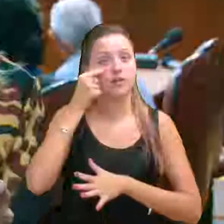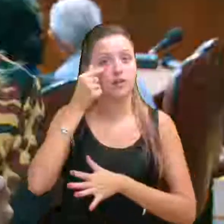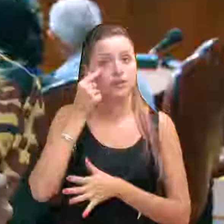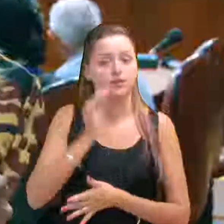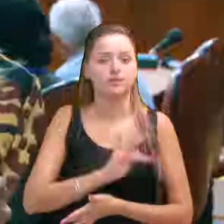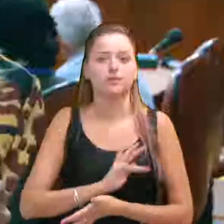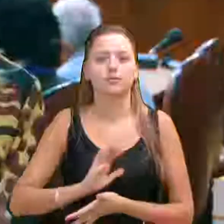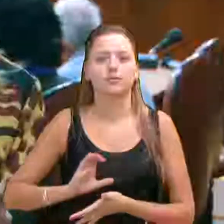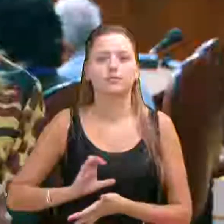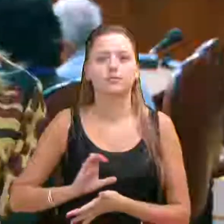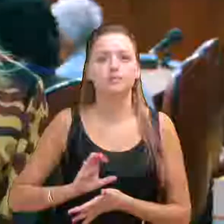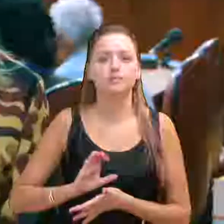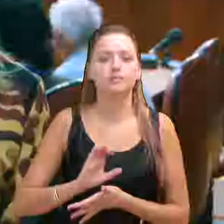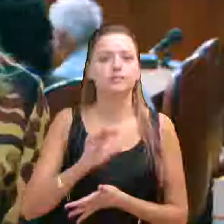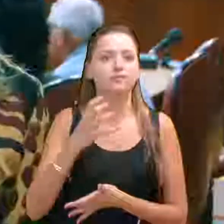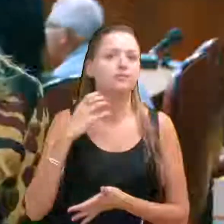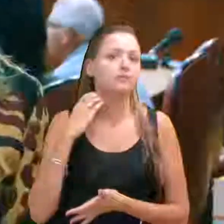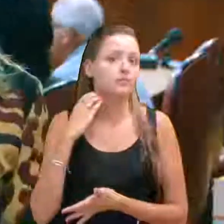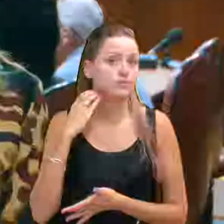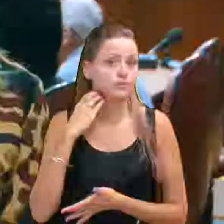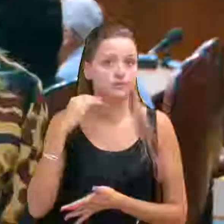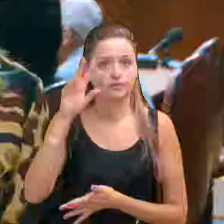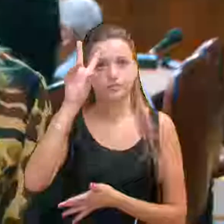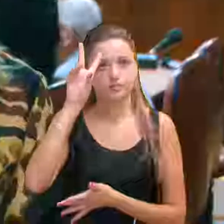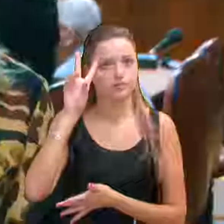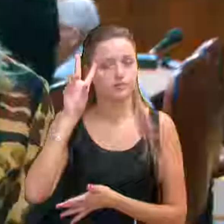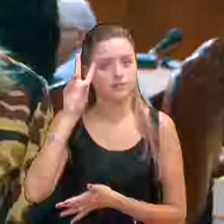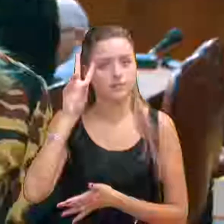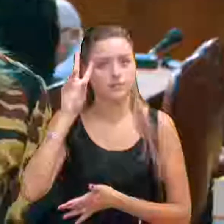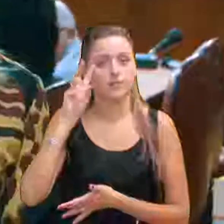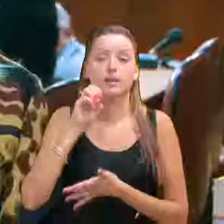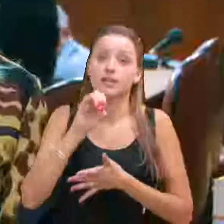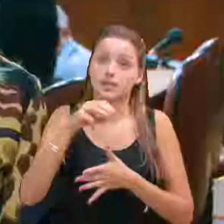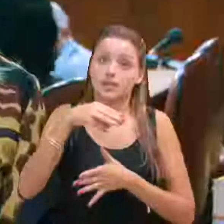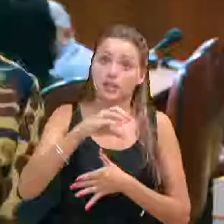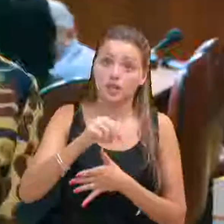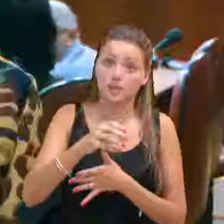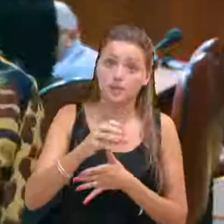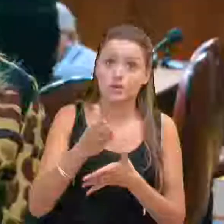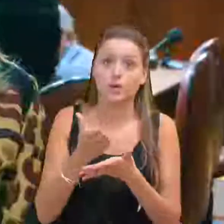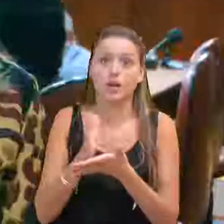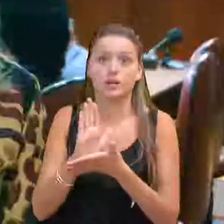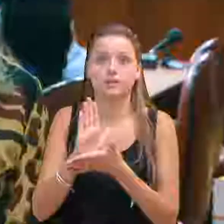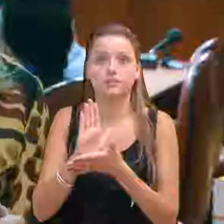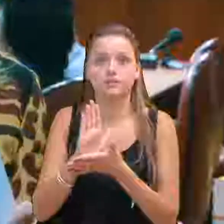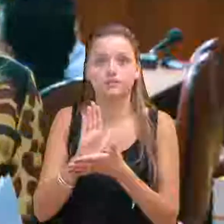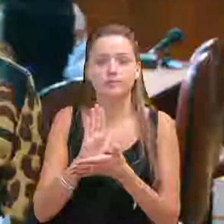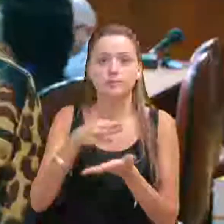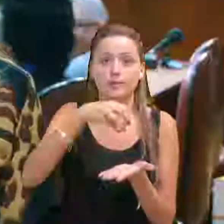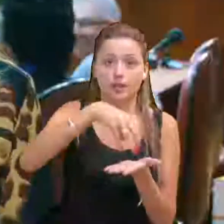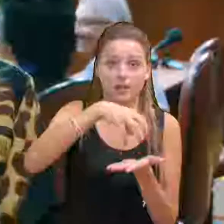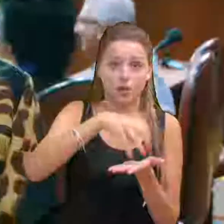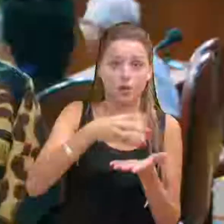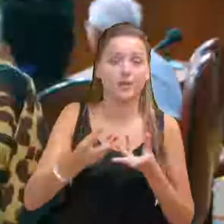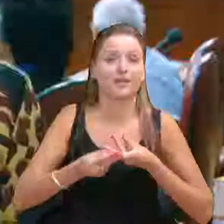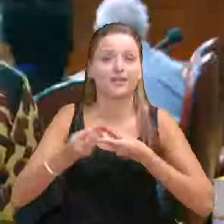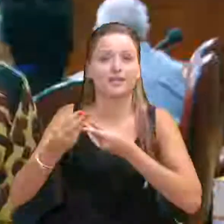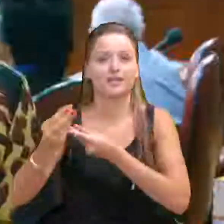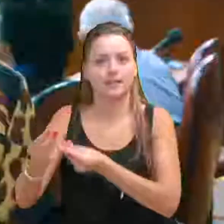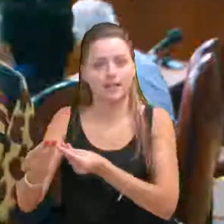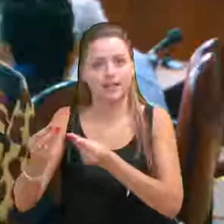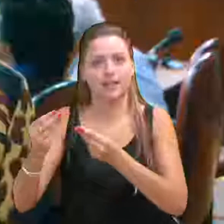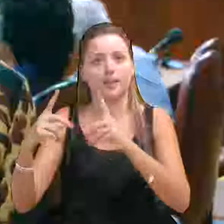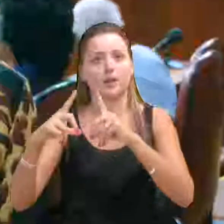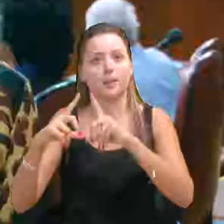Flávio Cassina, Ricardo Daneluz e Velocino Ues. Se essa moção for aprovada, a cópia dela vai para o Congresso Nacional, para os